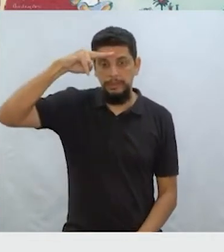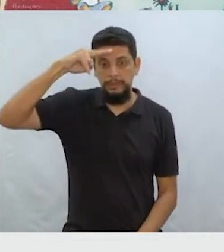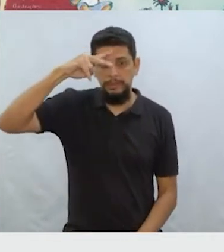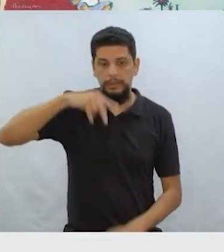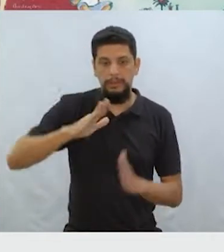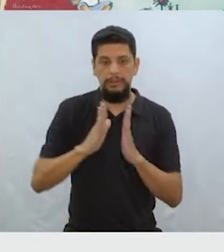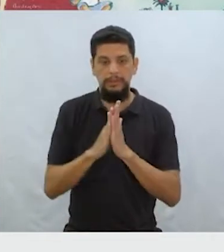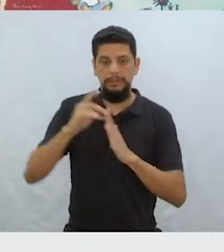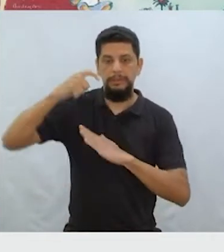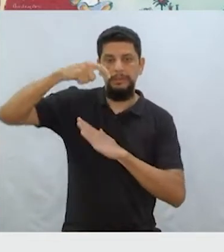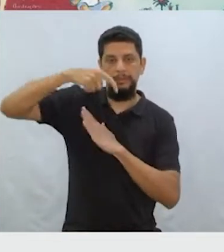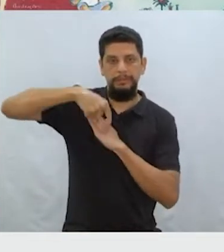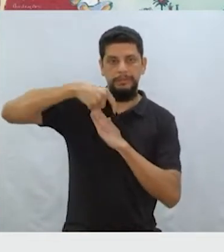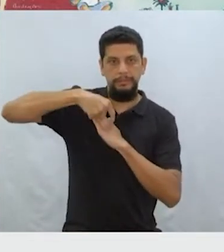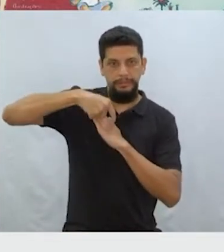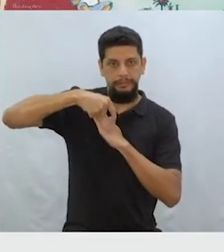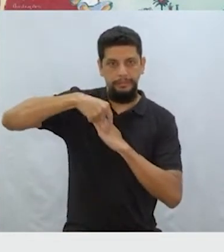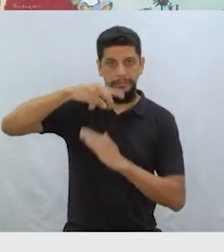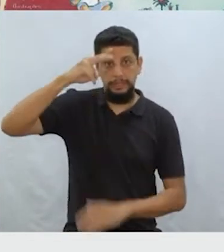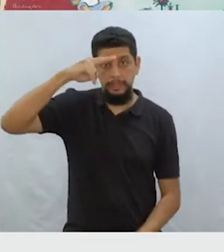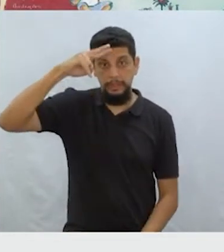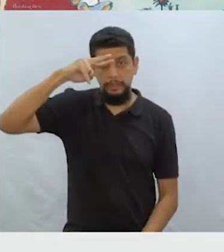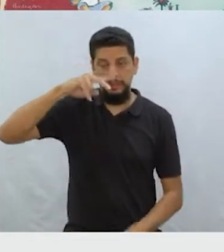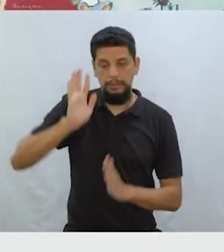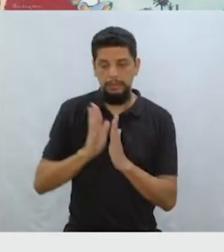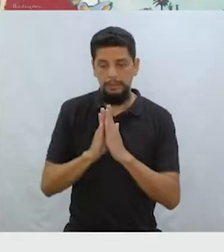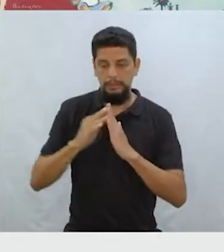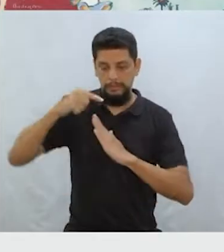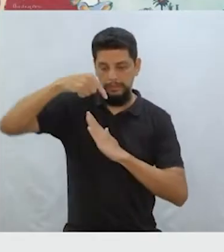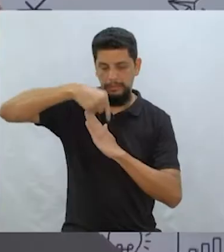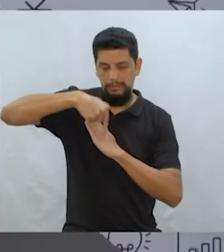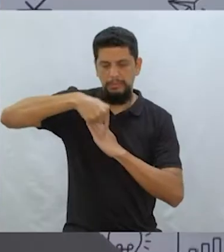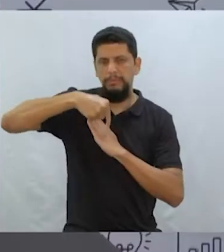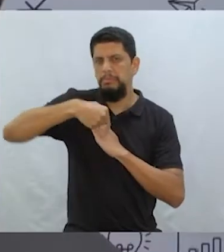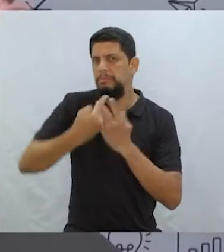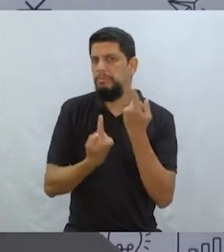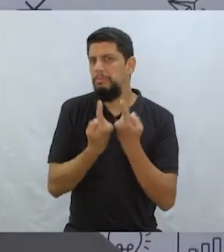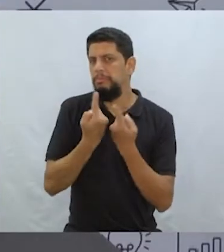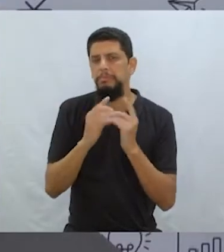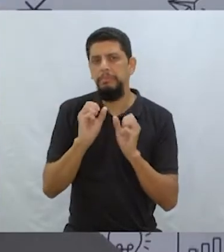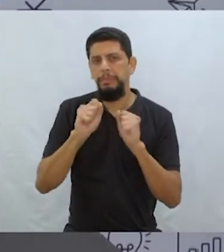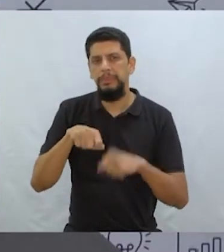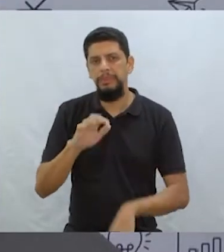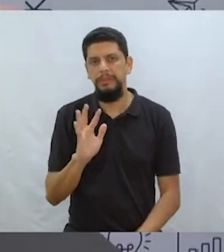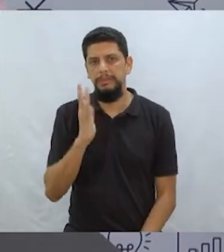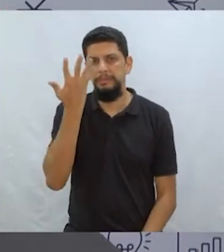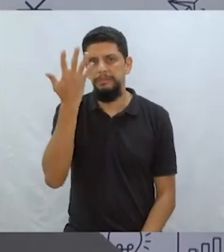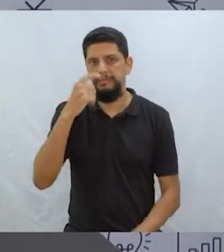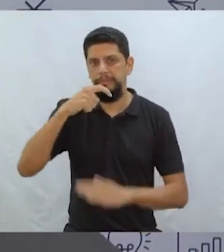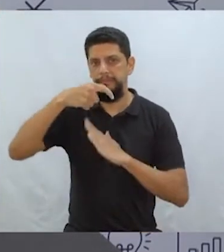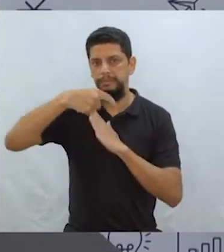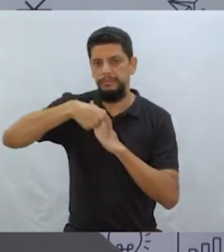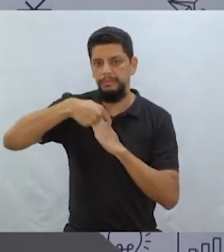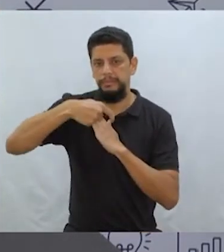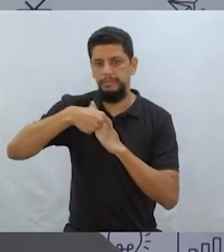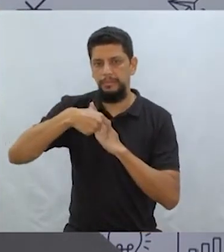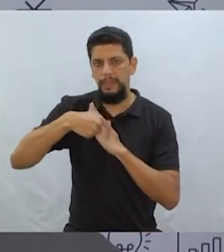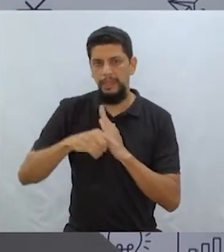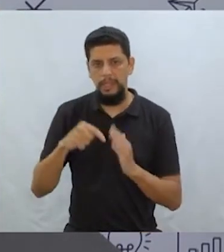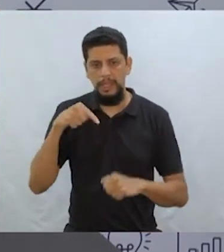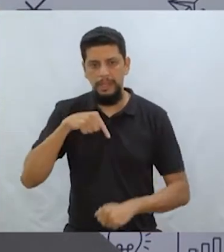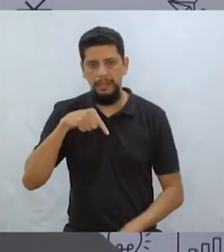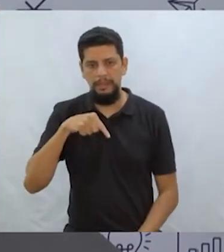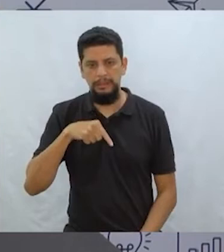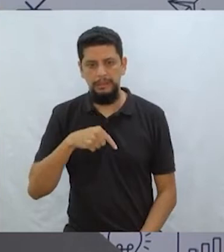história de telhados Olha só uma história de telhados quanto que história será que pode acontecer no telhado e esse que